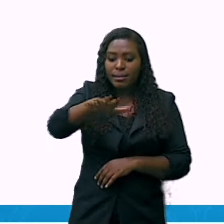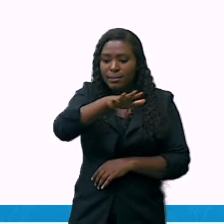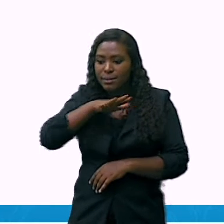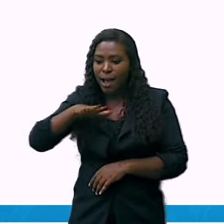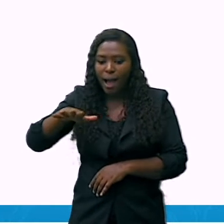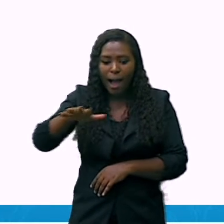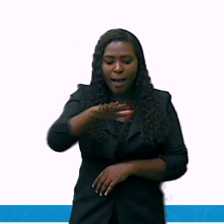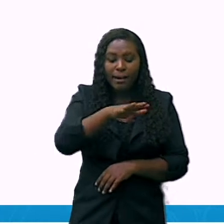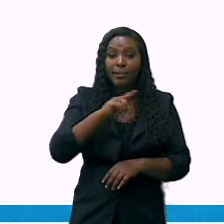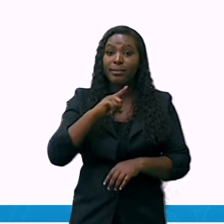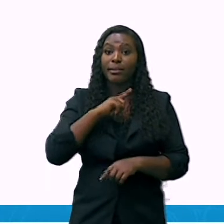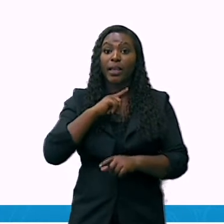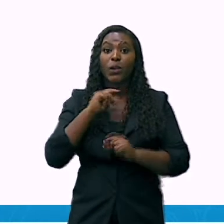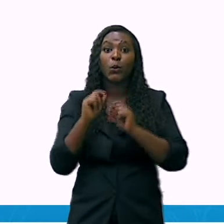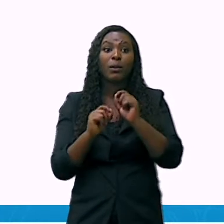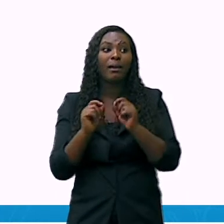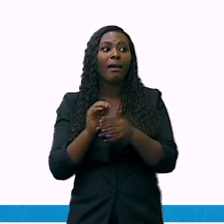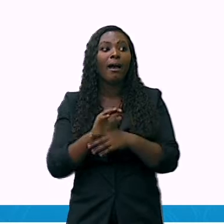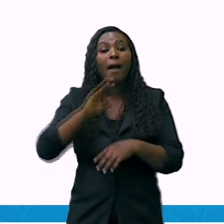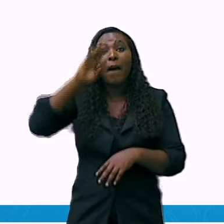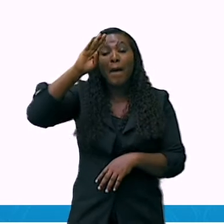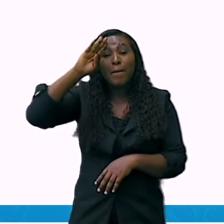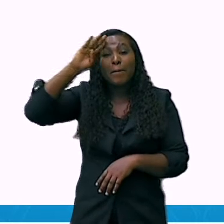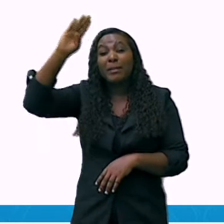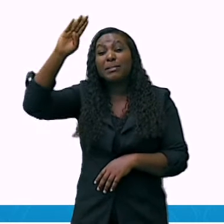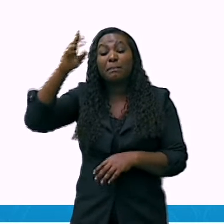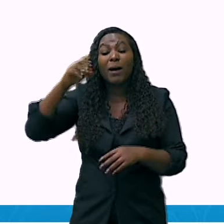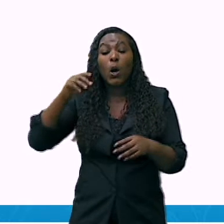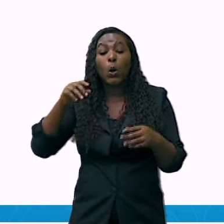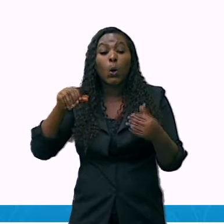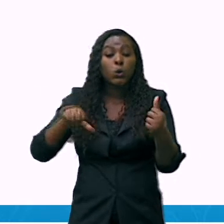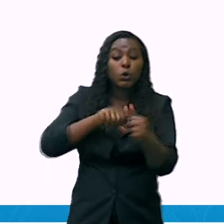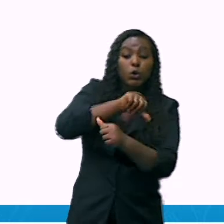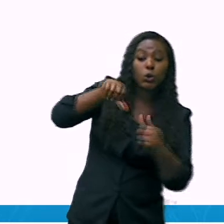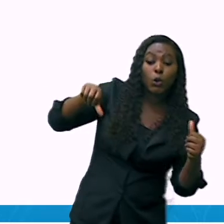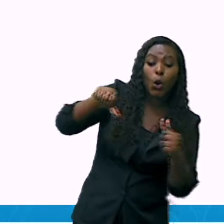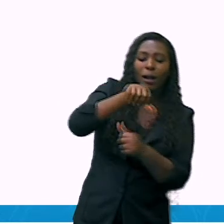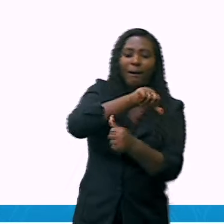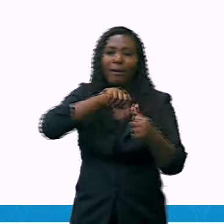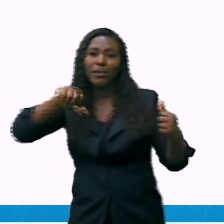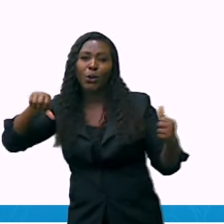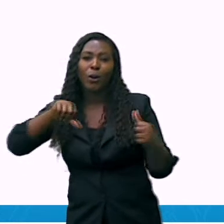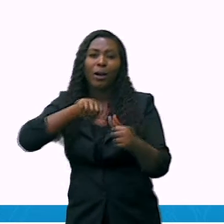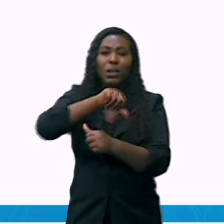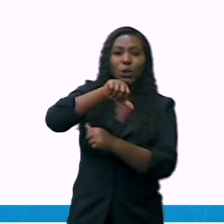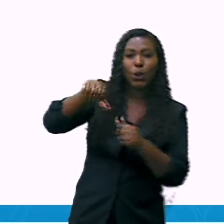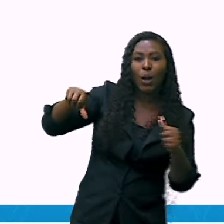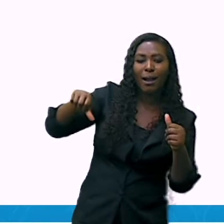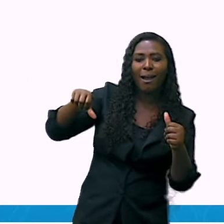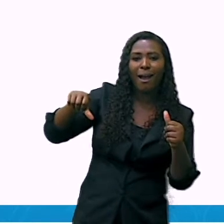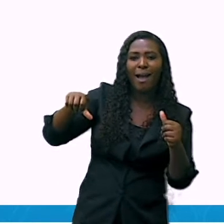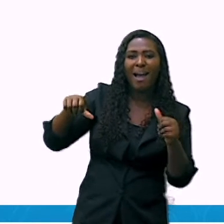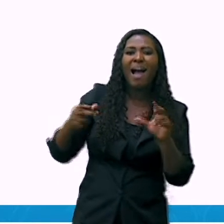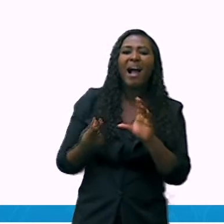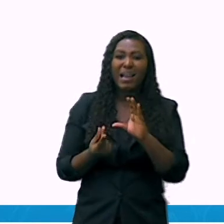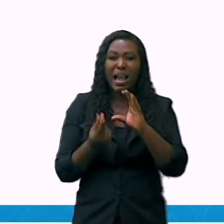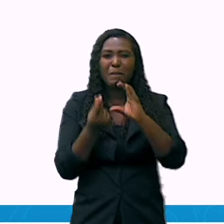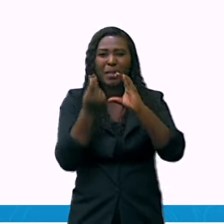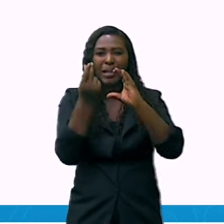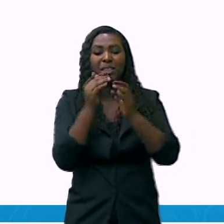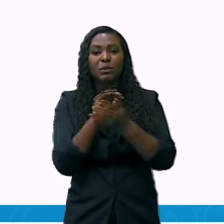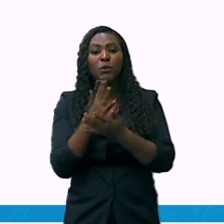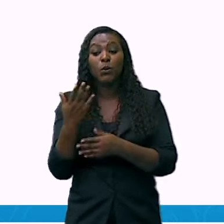mundo, desde o avanço e o crescimento do sistema capitalista. Vale ressaltar que